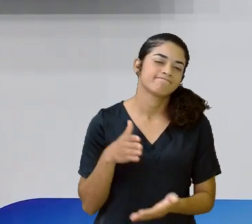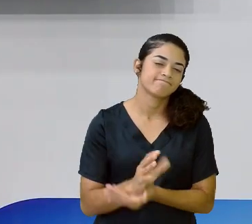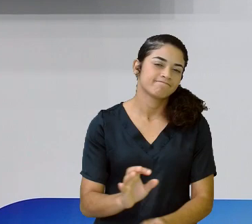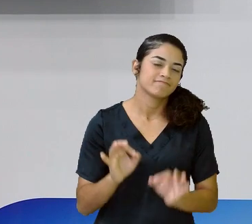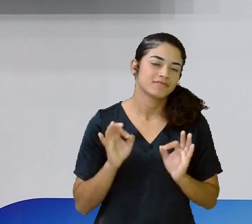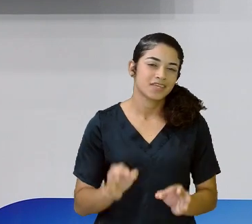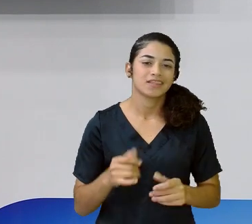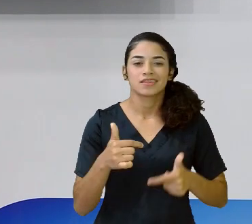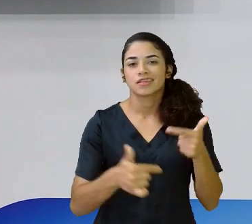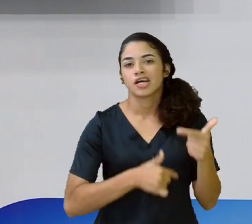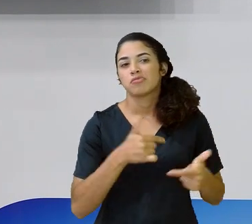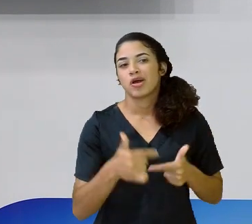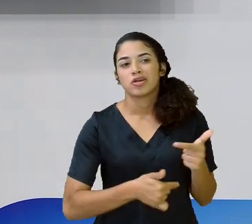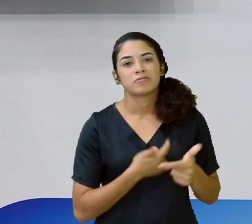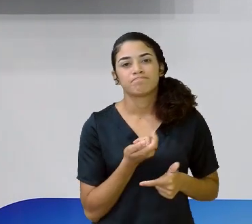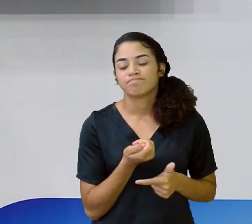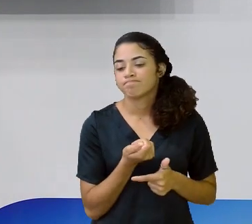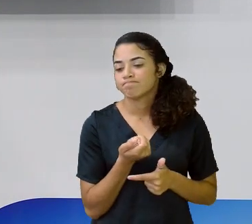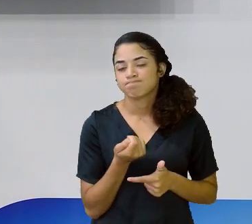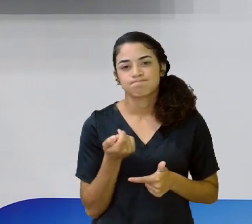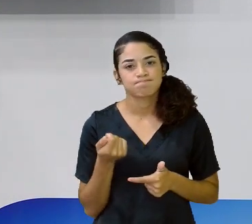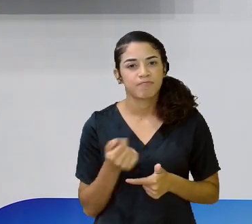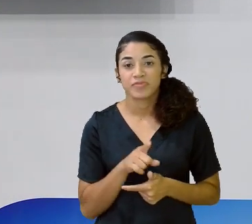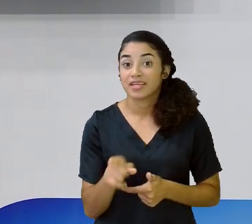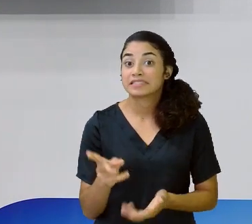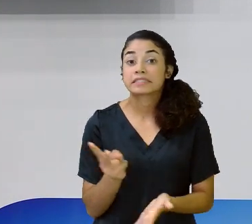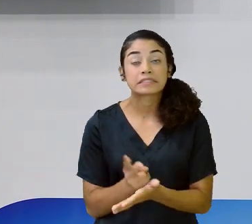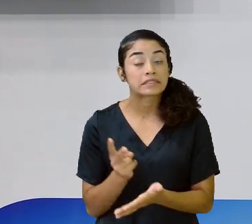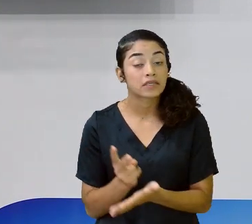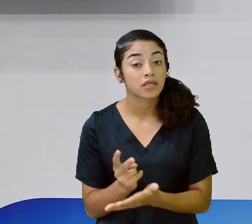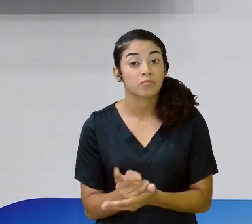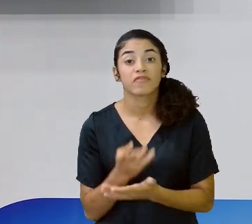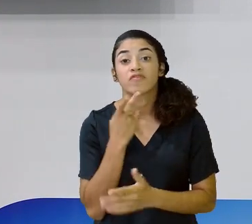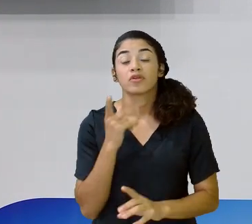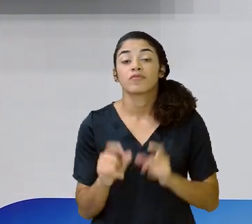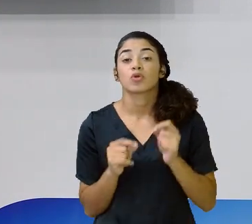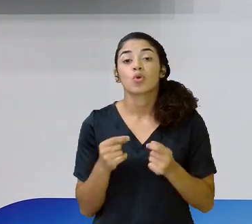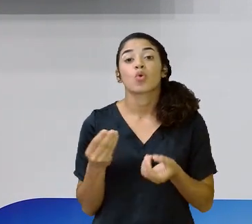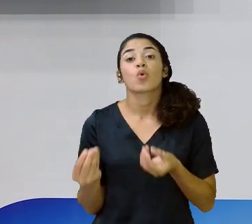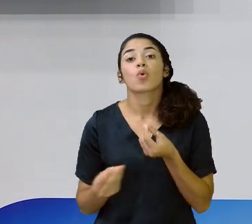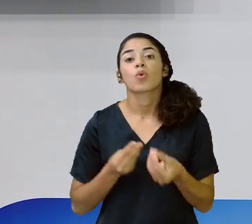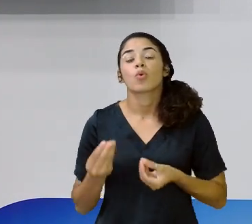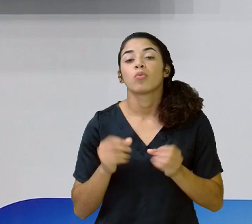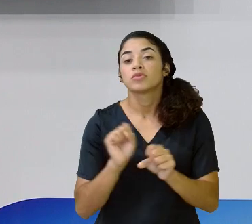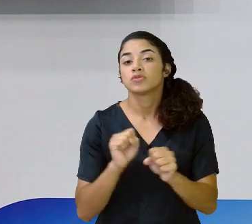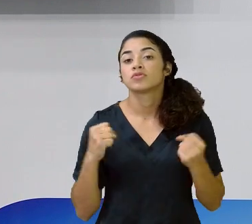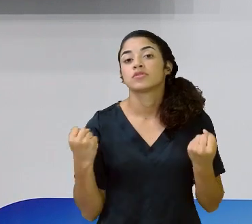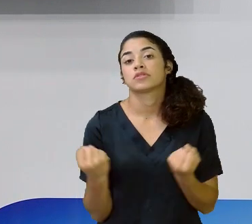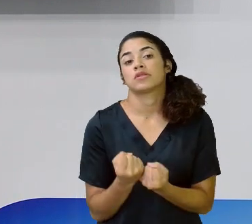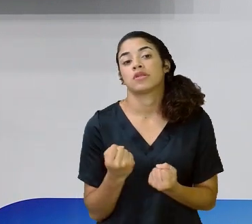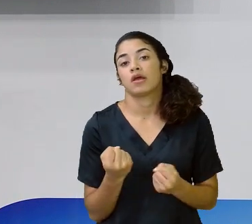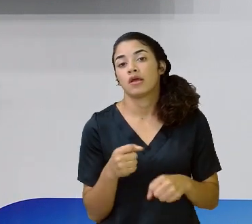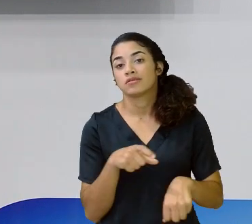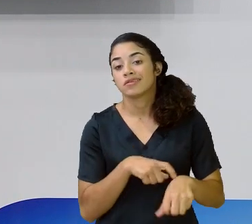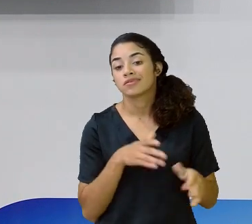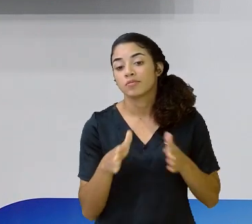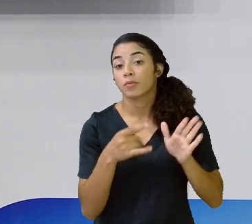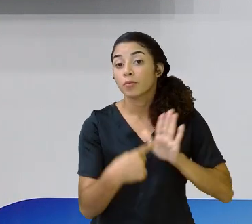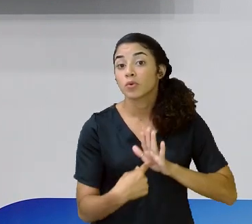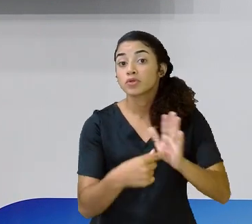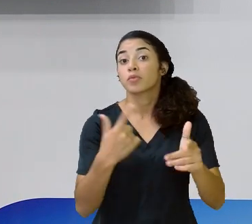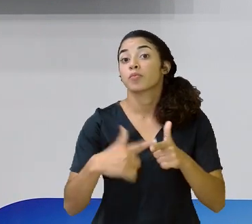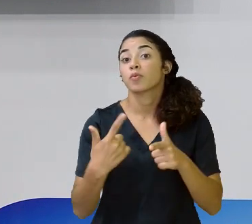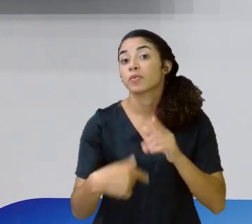condições de trabalho naquela época. Ela sempre falava sobre como é que aquela sociedade estava naquele período. Ela mostrava os